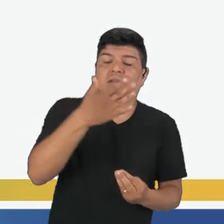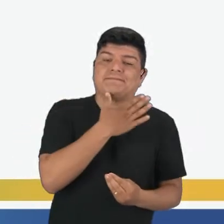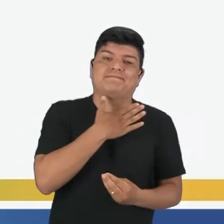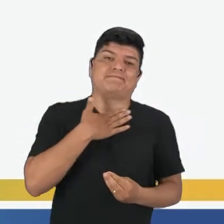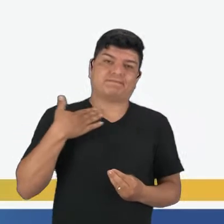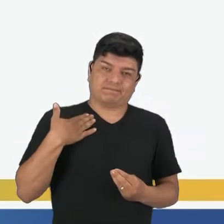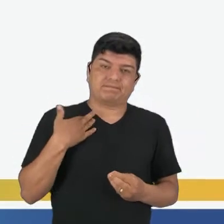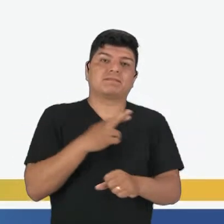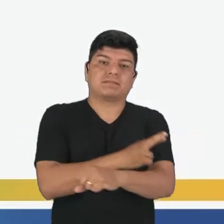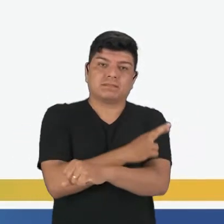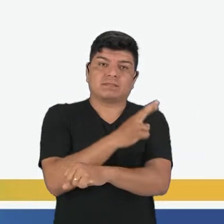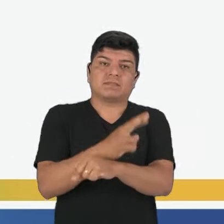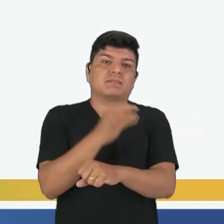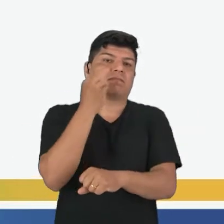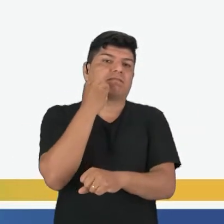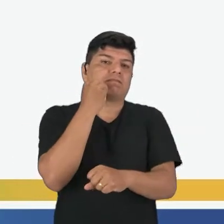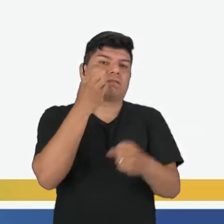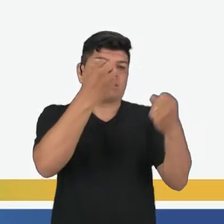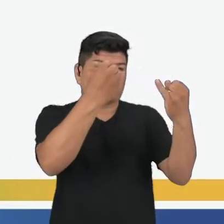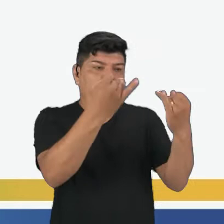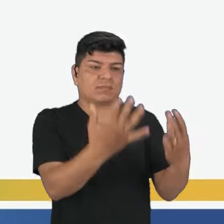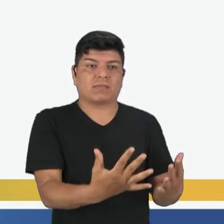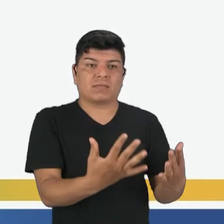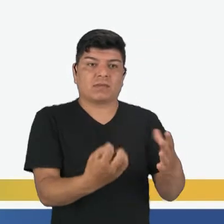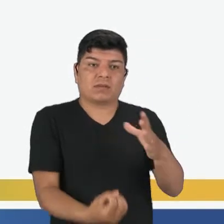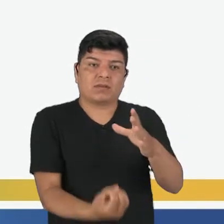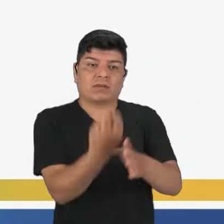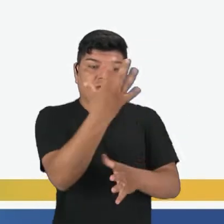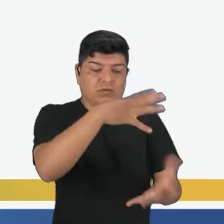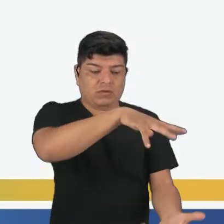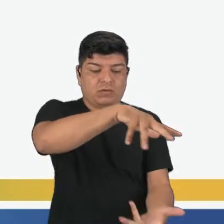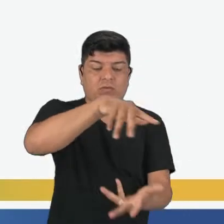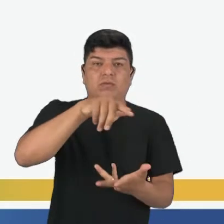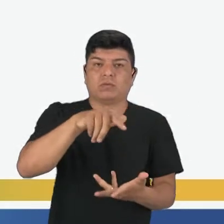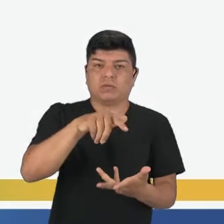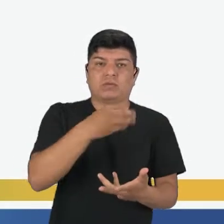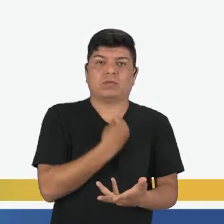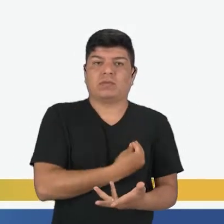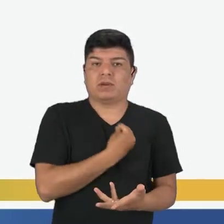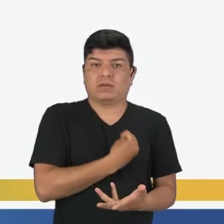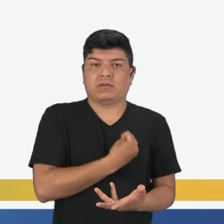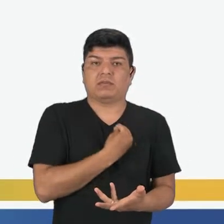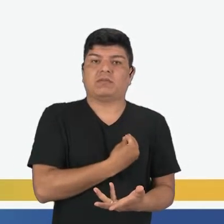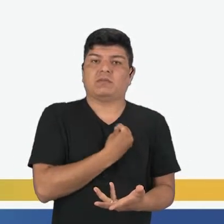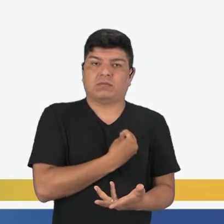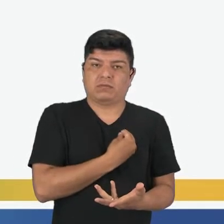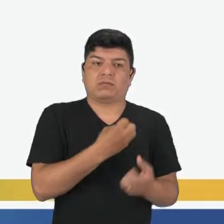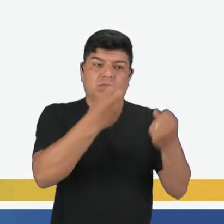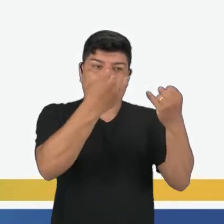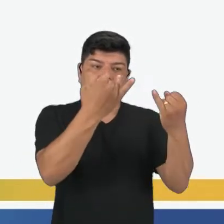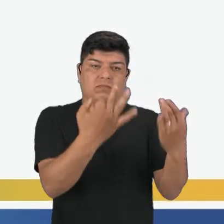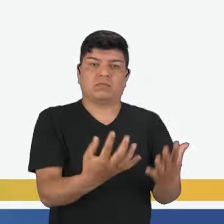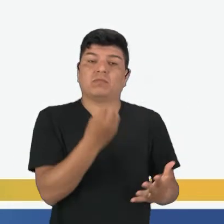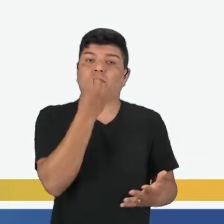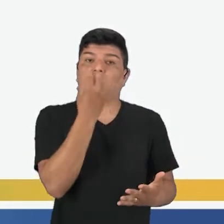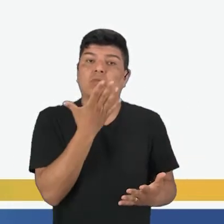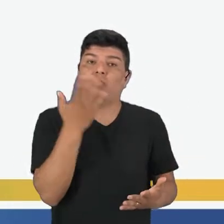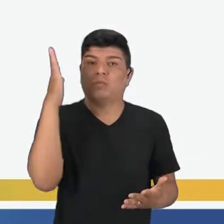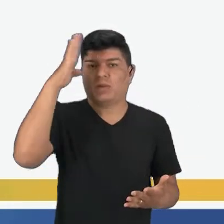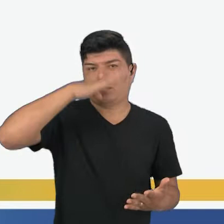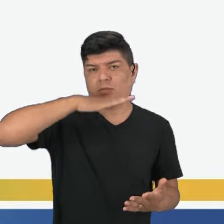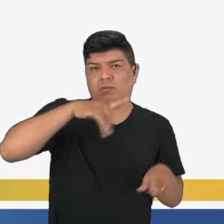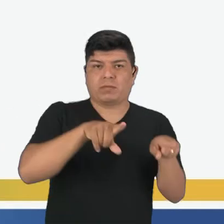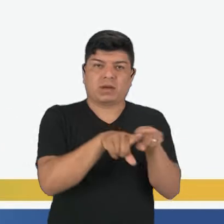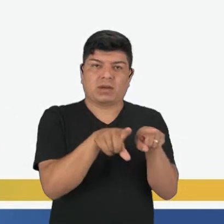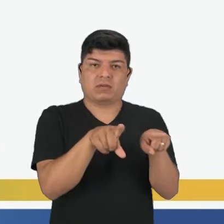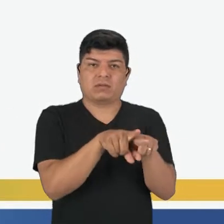As religiões, elas têm uma explicação para a criação do mundo, uma explicação para a existência, uma explicação para o bem e para o mal,